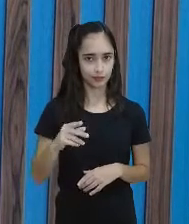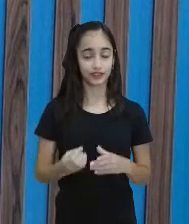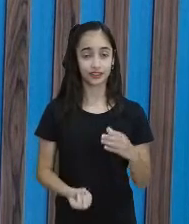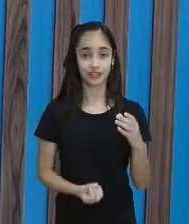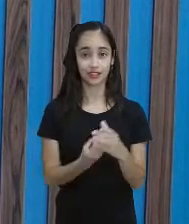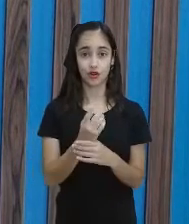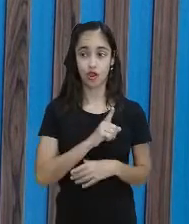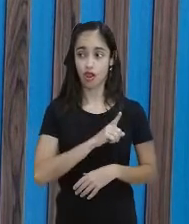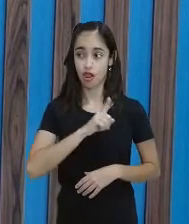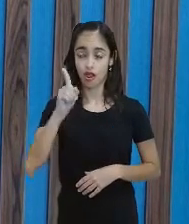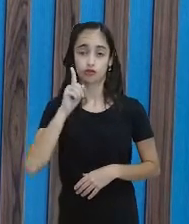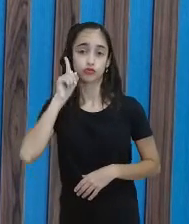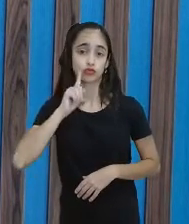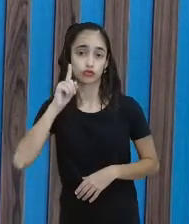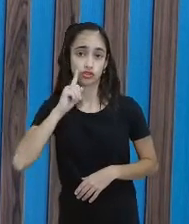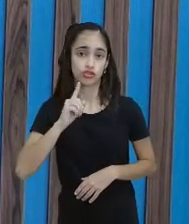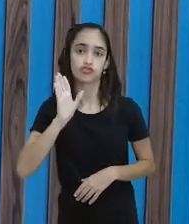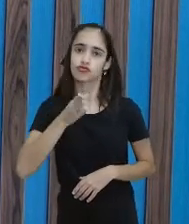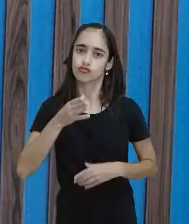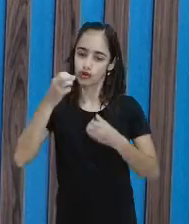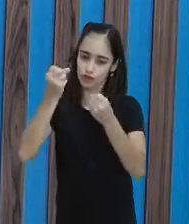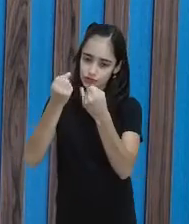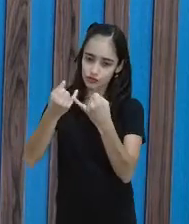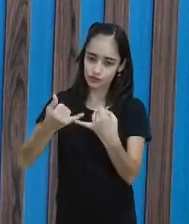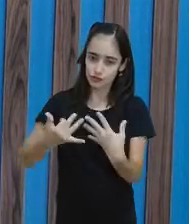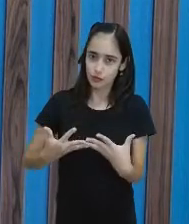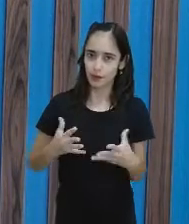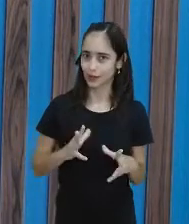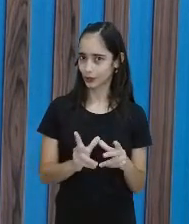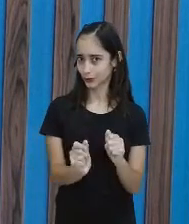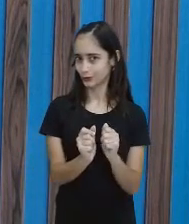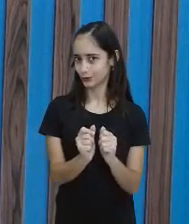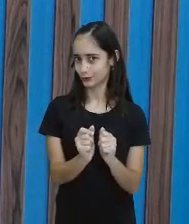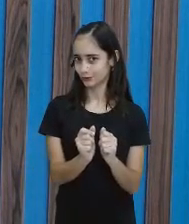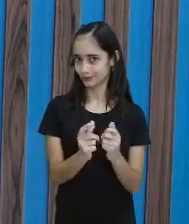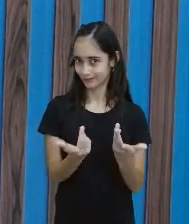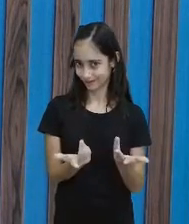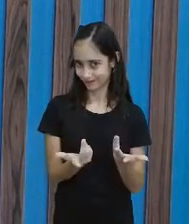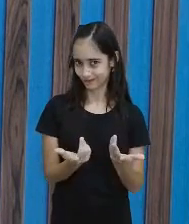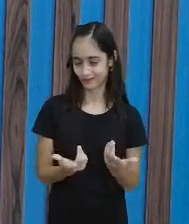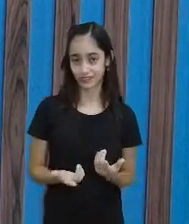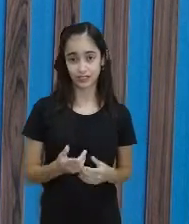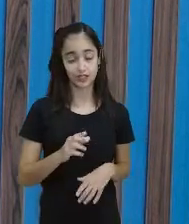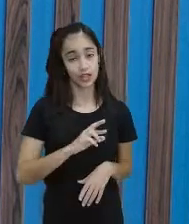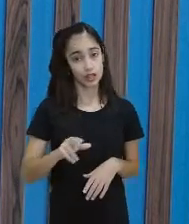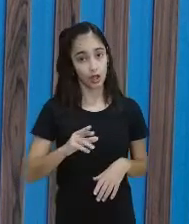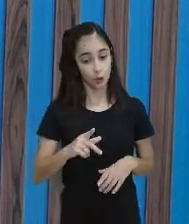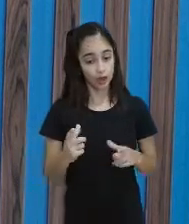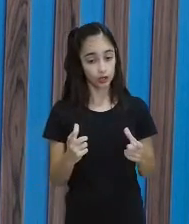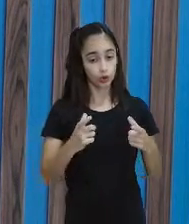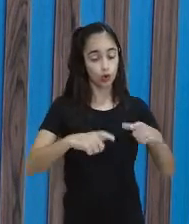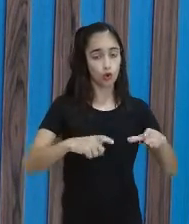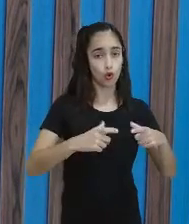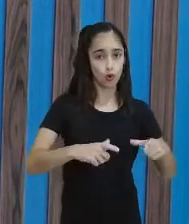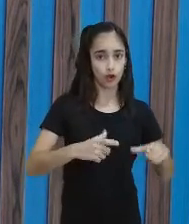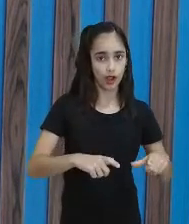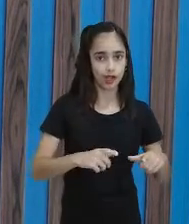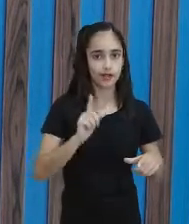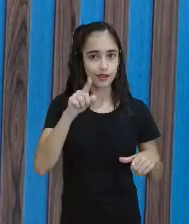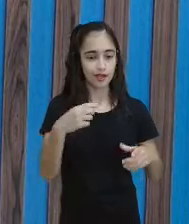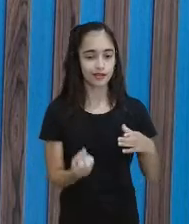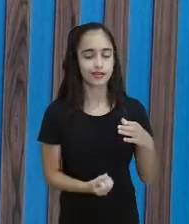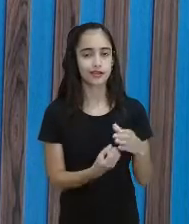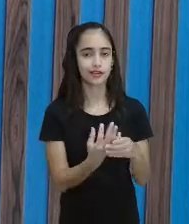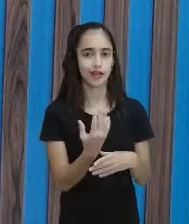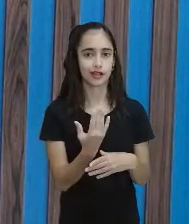Unidos. E isso já explica muita coisa, né? Não que o lugar de onde a modalidade sai, né, de onde ela é